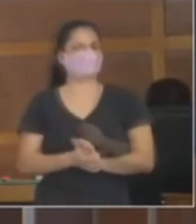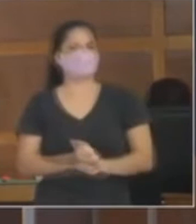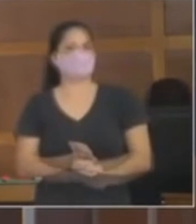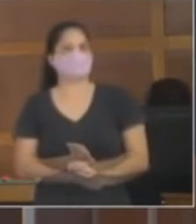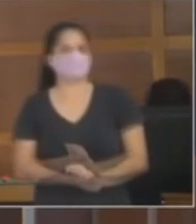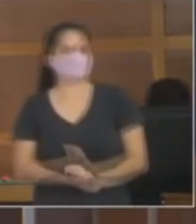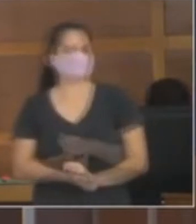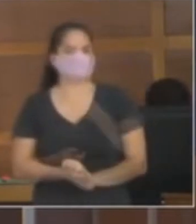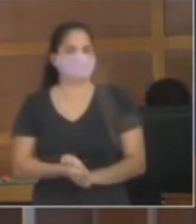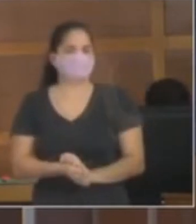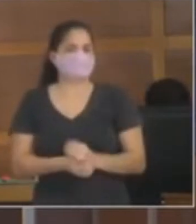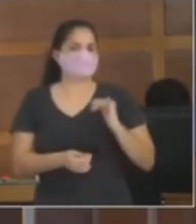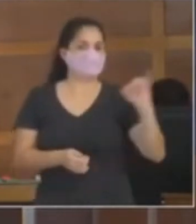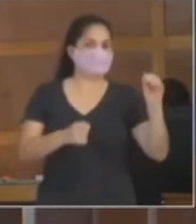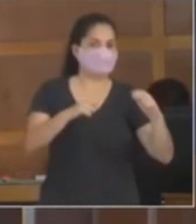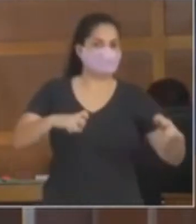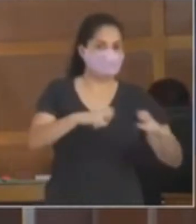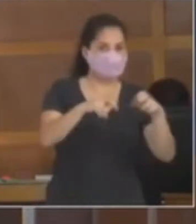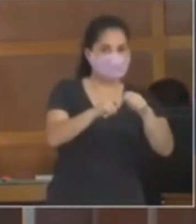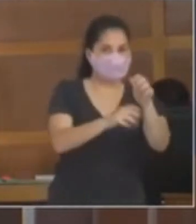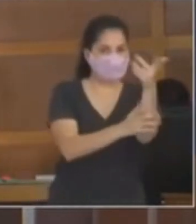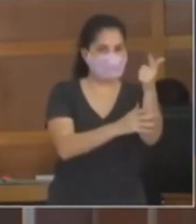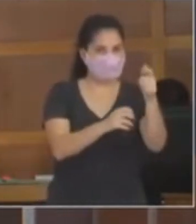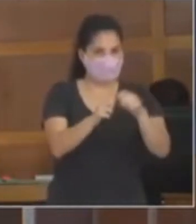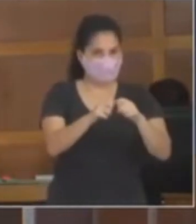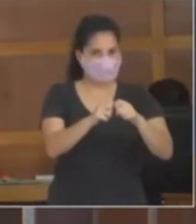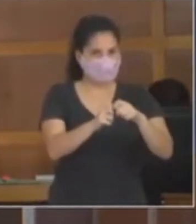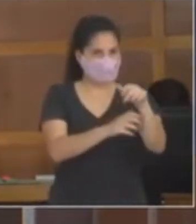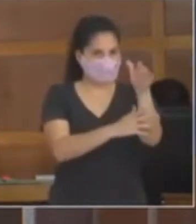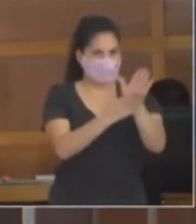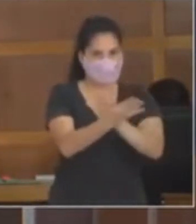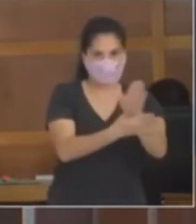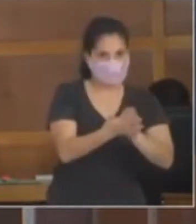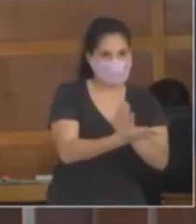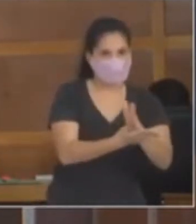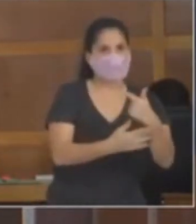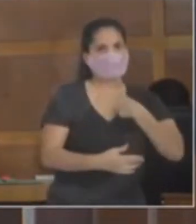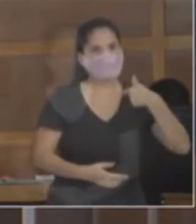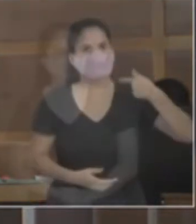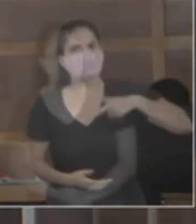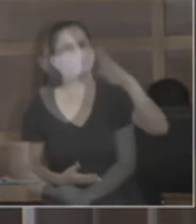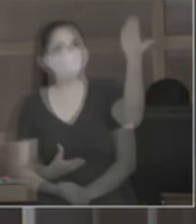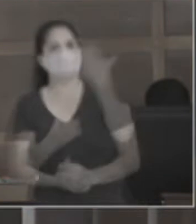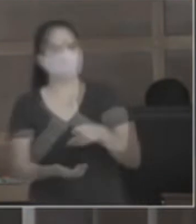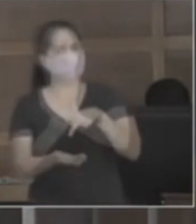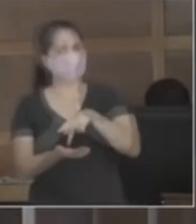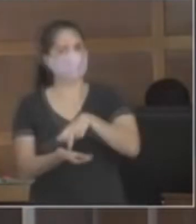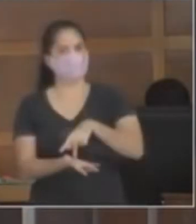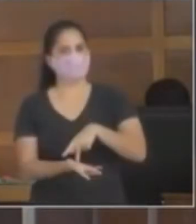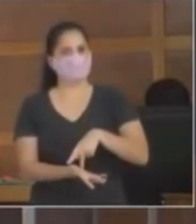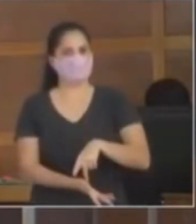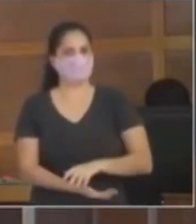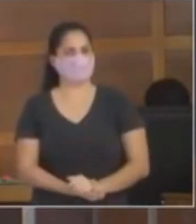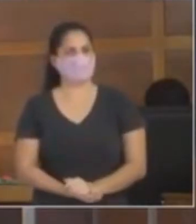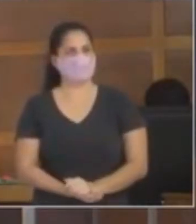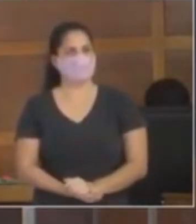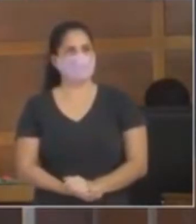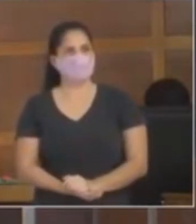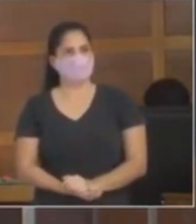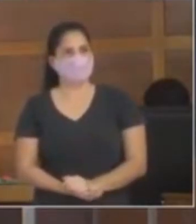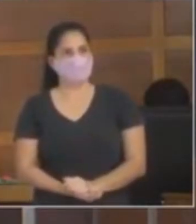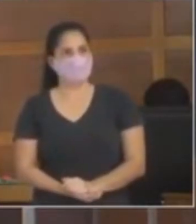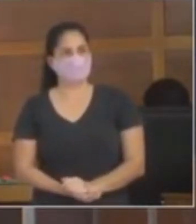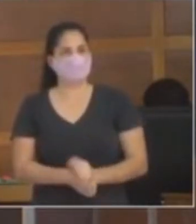desrespeitados. O prefeito foi chamado de assassino. O Cláudio foi chamado de assassino. Quando o Fernando não